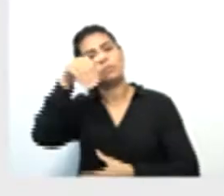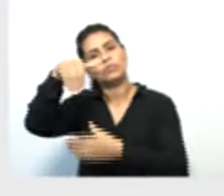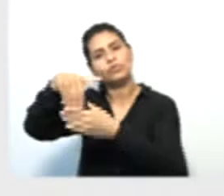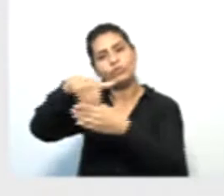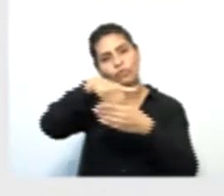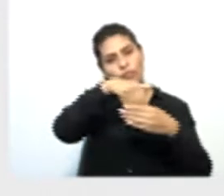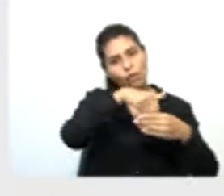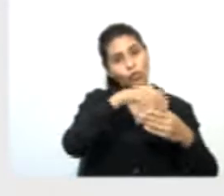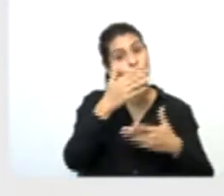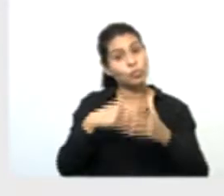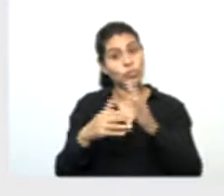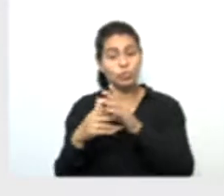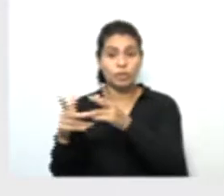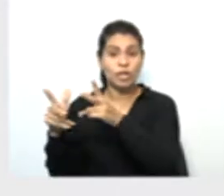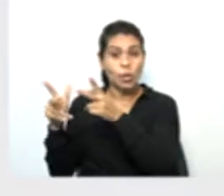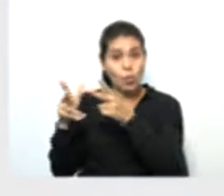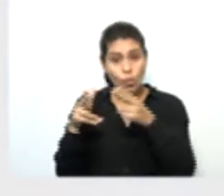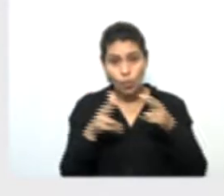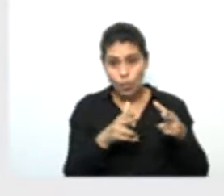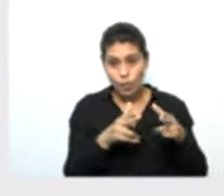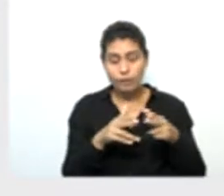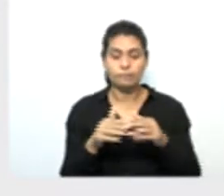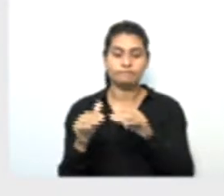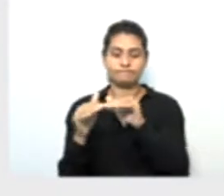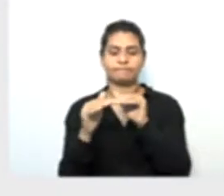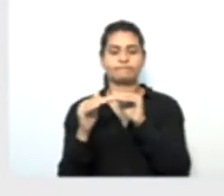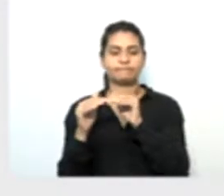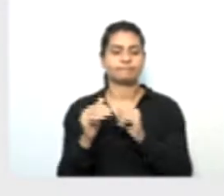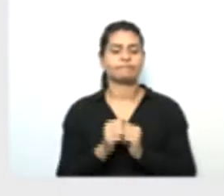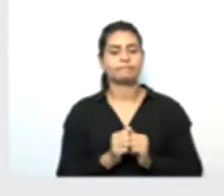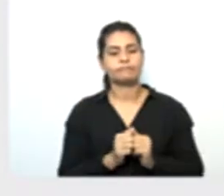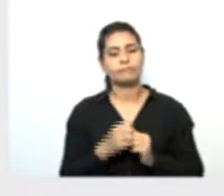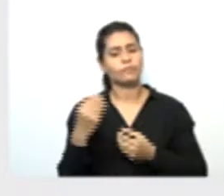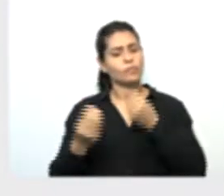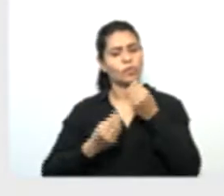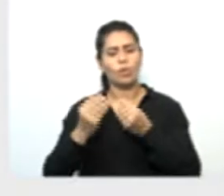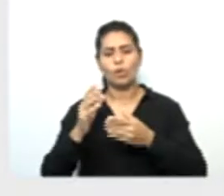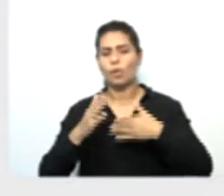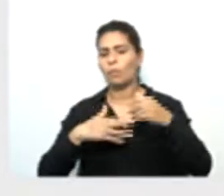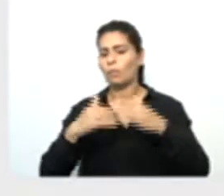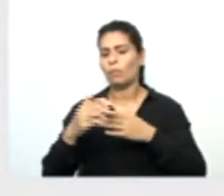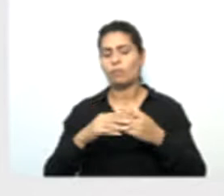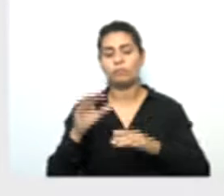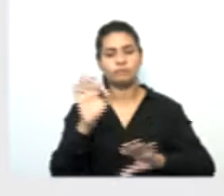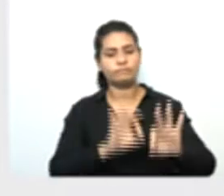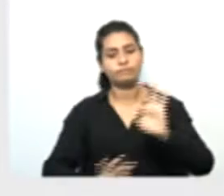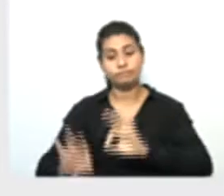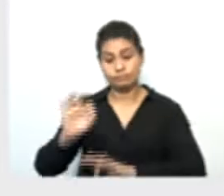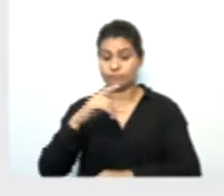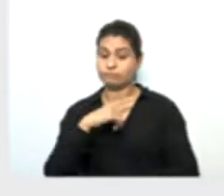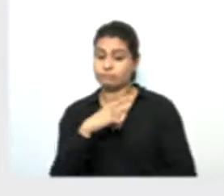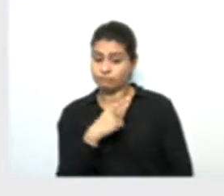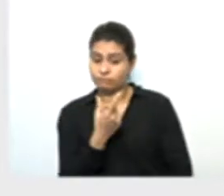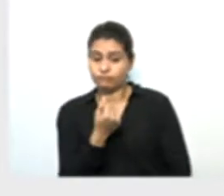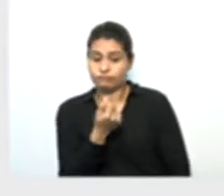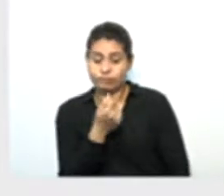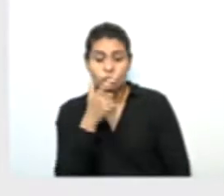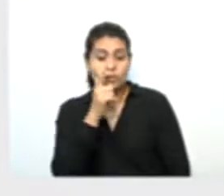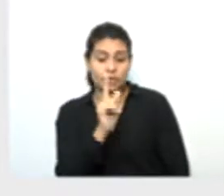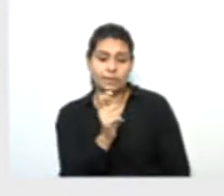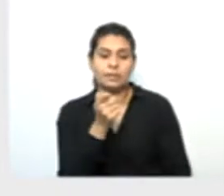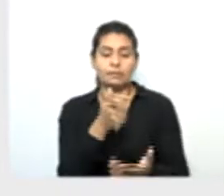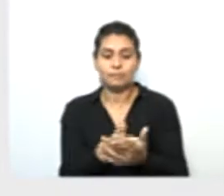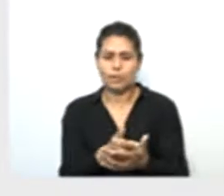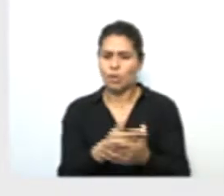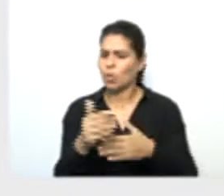com pesos iguais. Como qualquer organização, existem custos de manutenção.